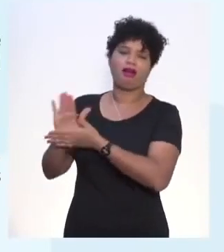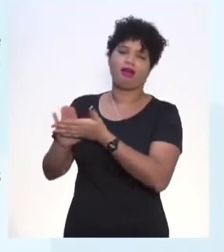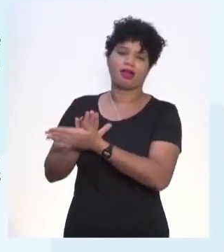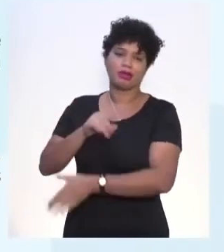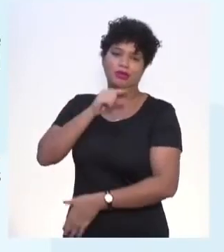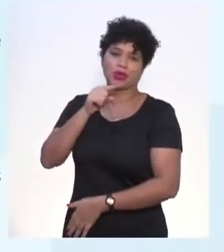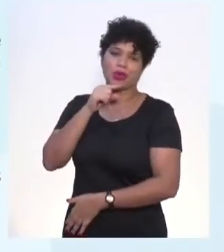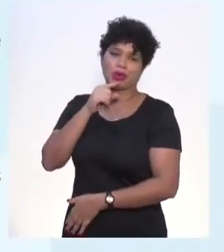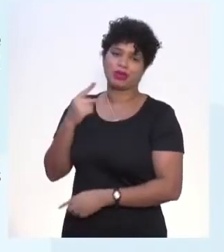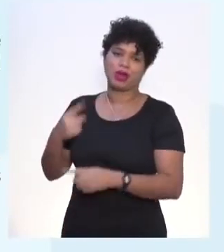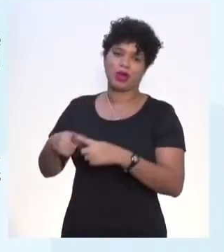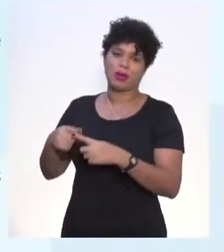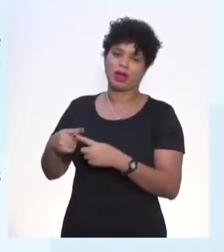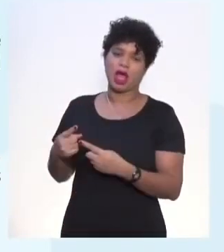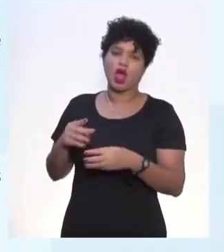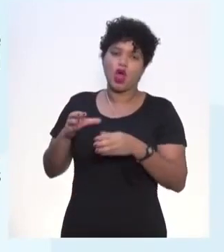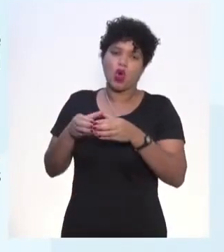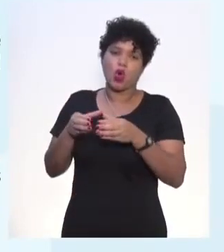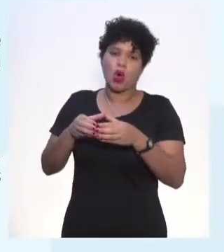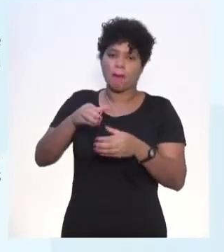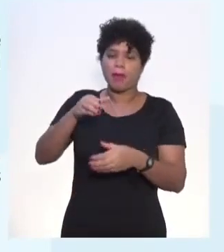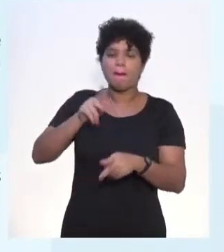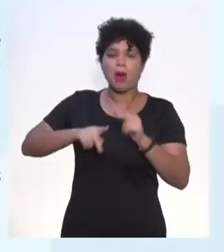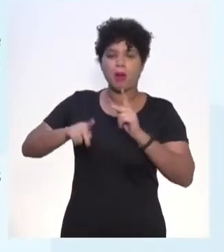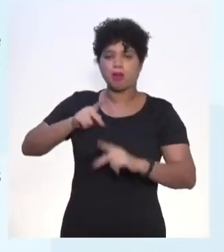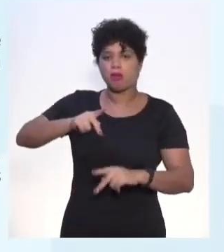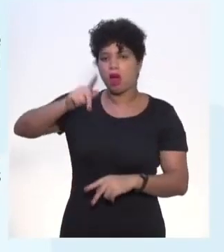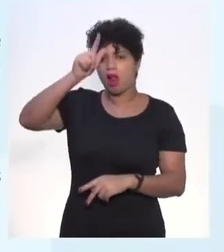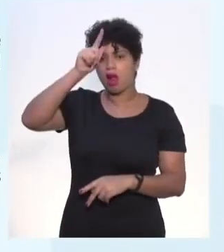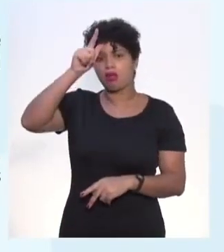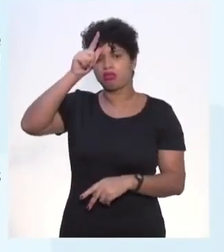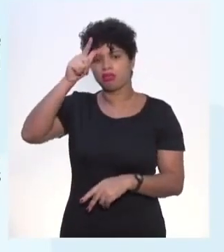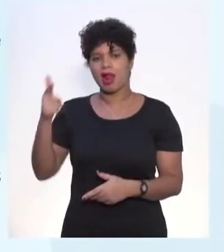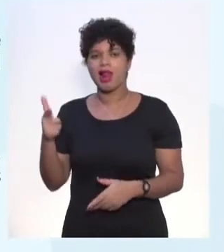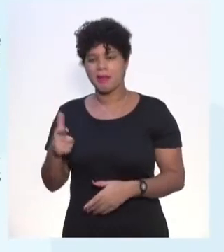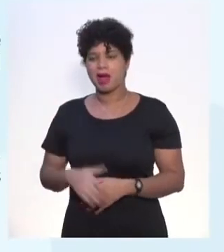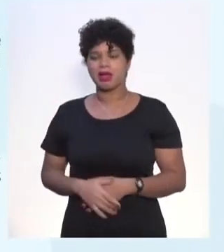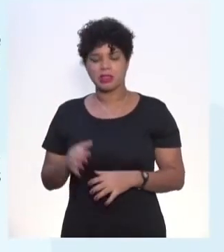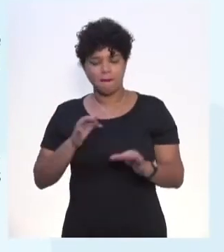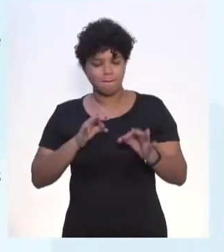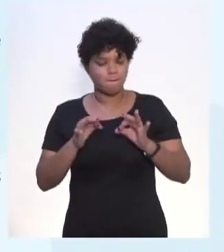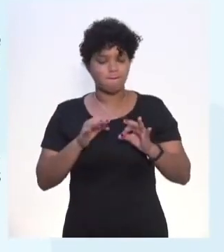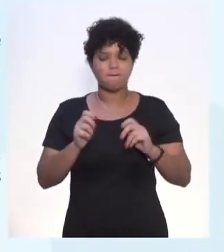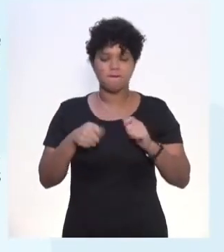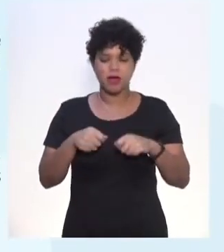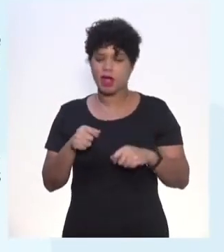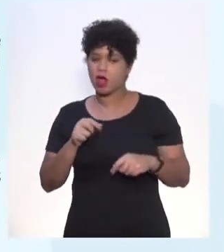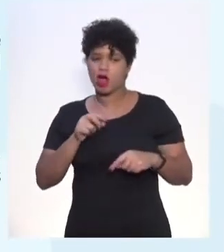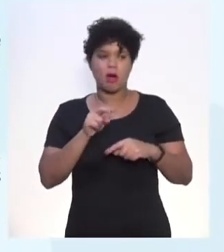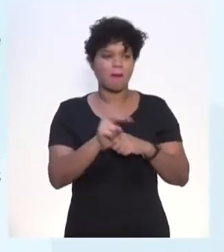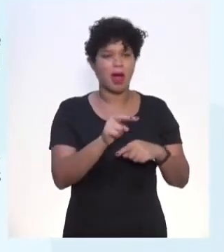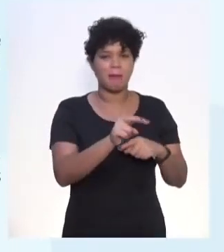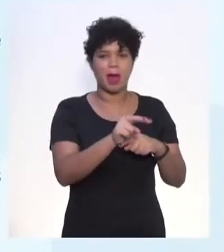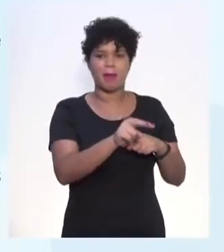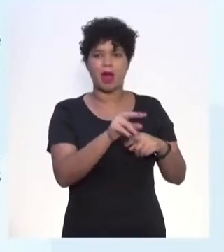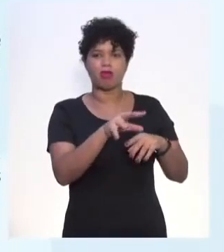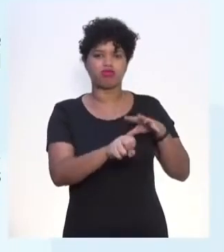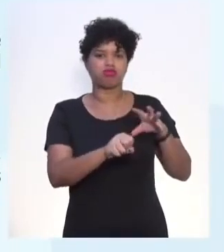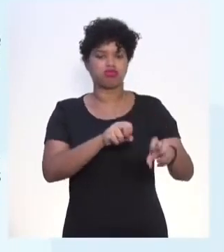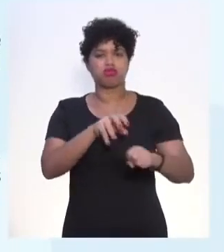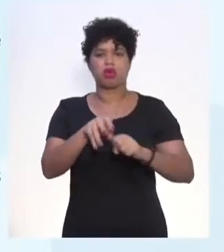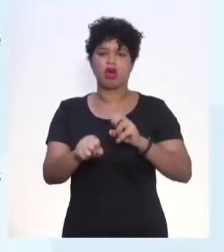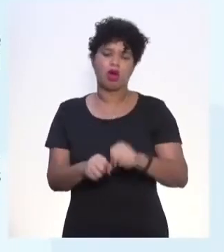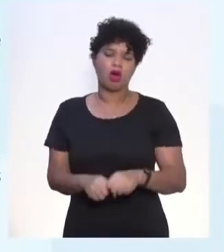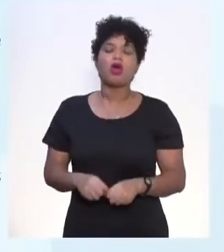reagissem à presença dos alemães aí. Eles, claro, se organizaram, como eu falei, a partir dessa liderança, né? Vários